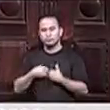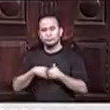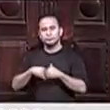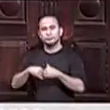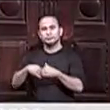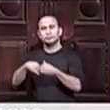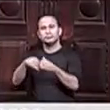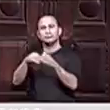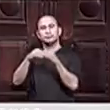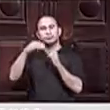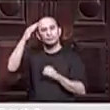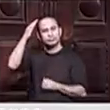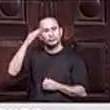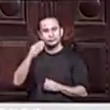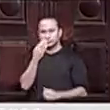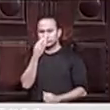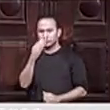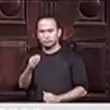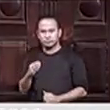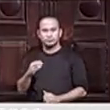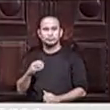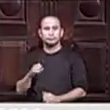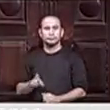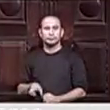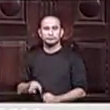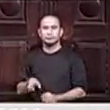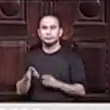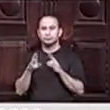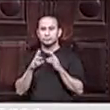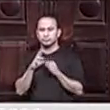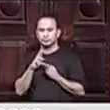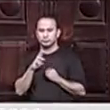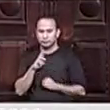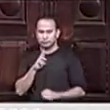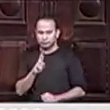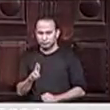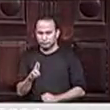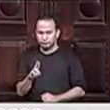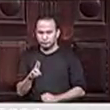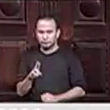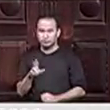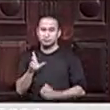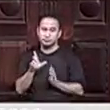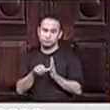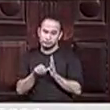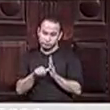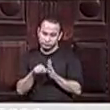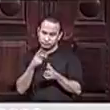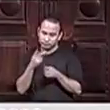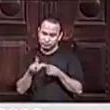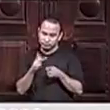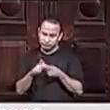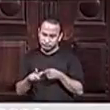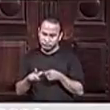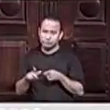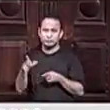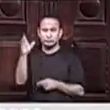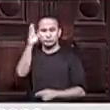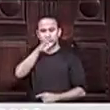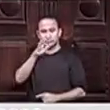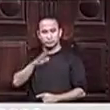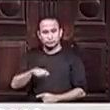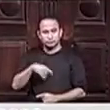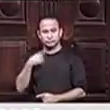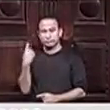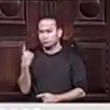continuidade de Temer à frente do Palácio do Planalto representará atraso, problemas para o Brasil. E nós